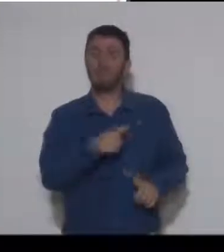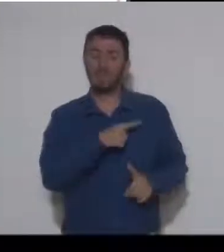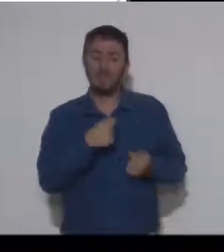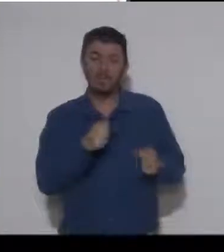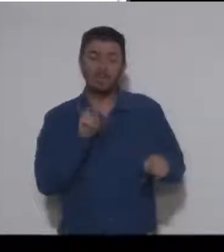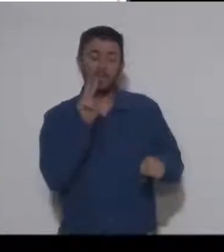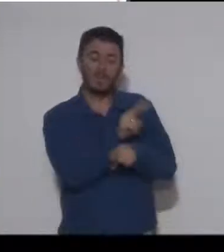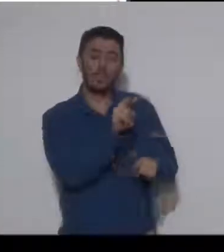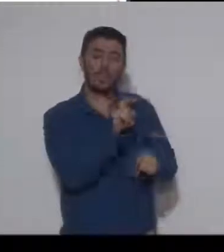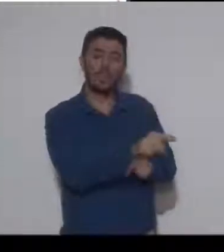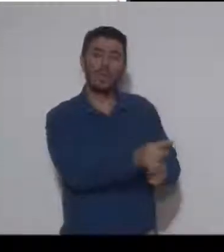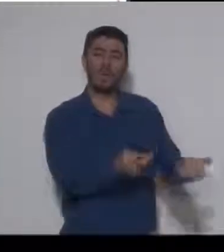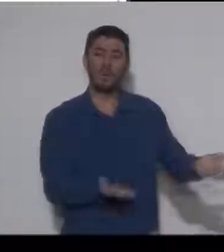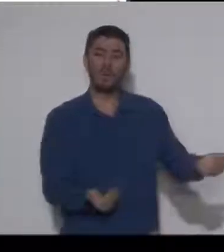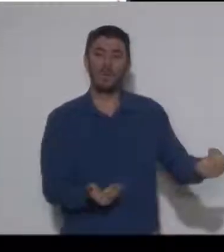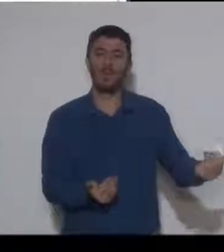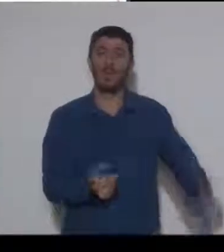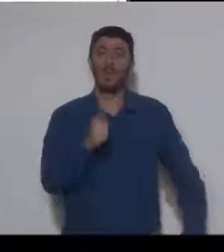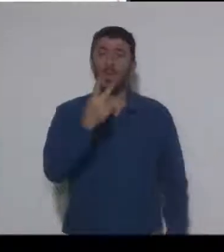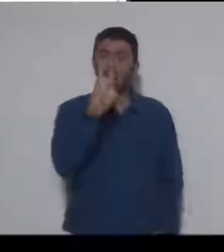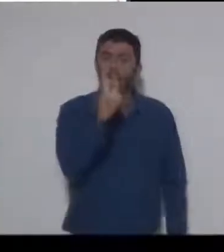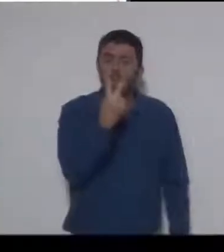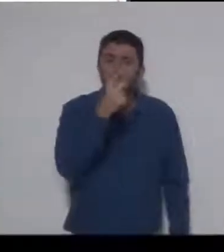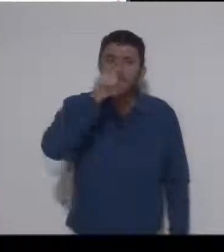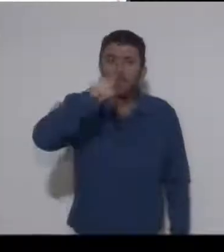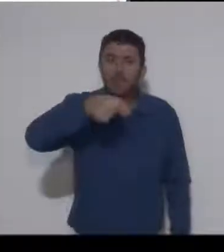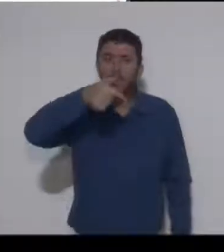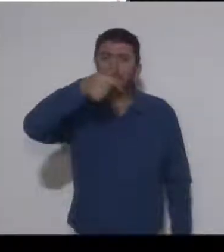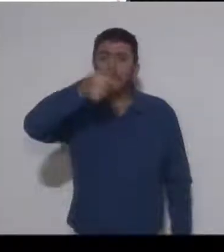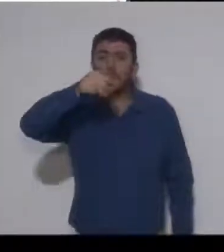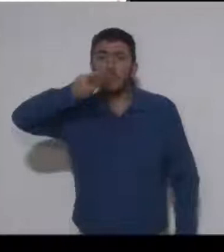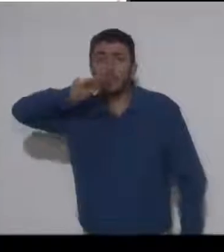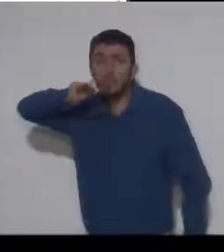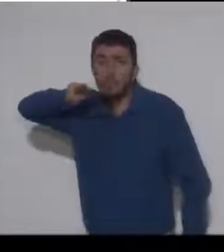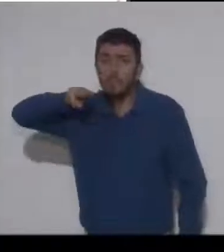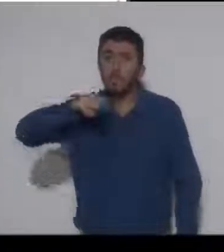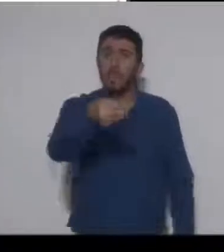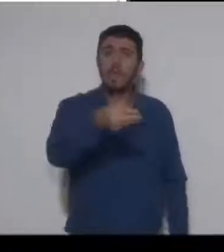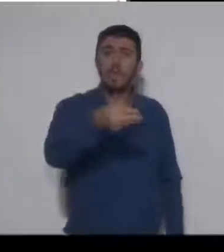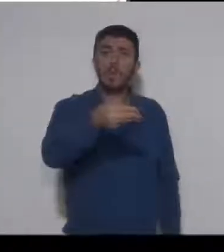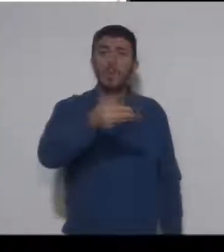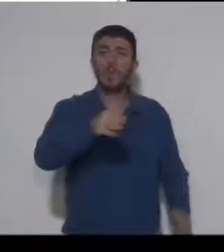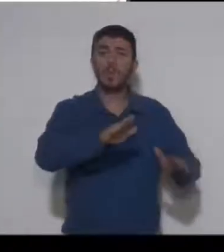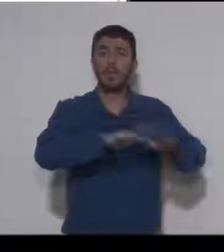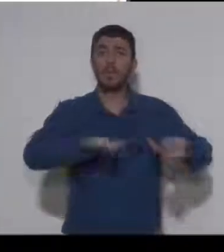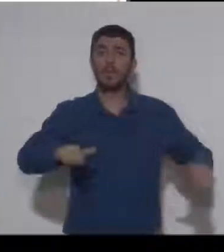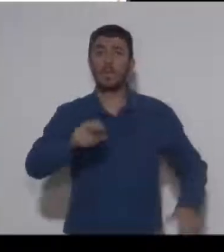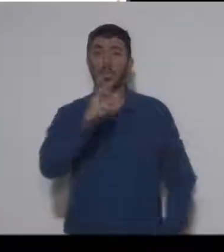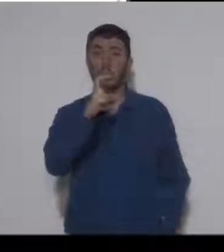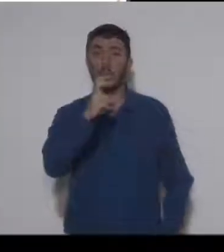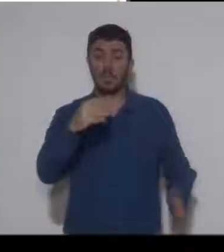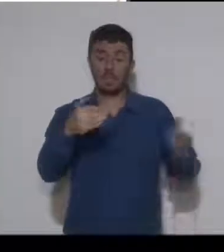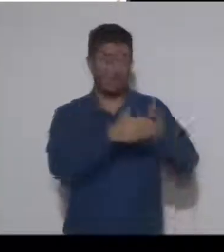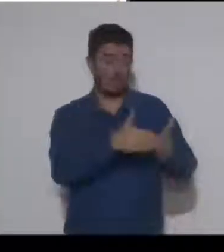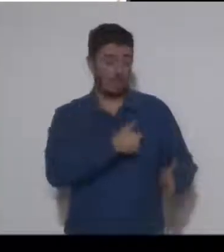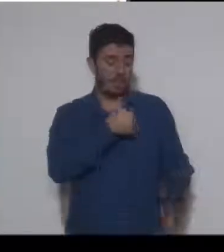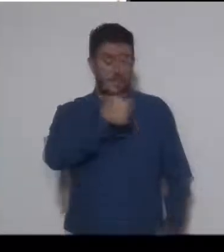de 2018, 2,7 milhões de crianças e adolescentes de 5 a 17 anos trabalham no